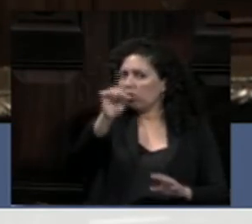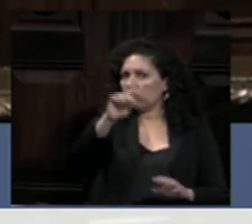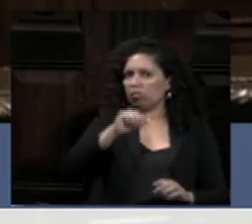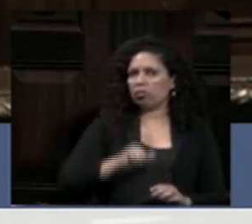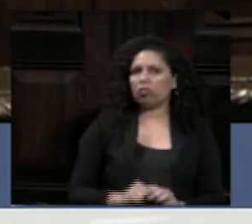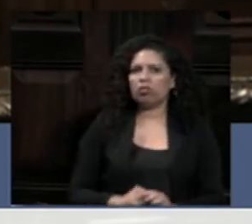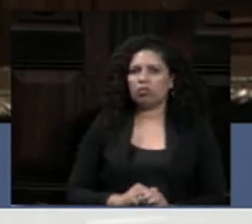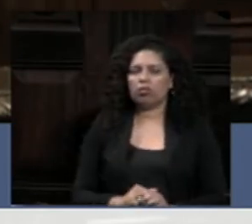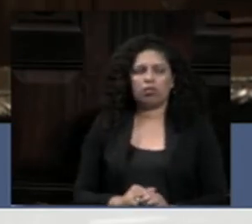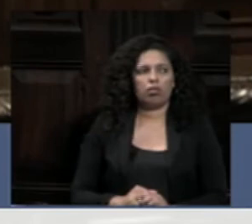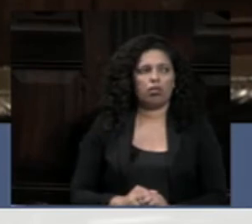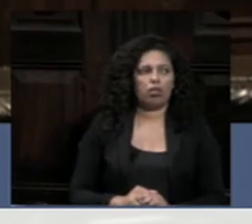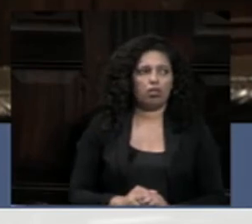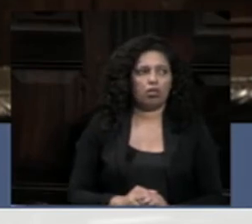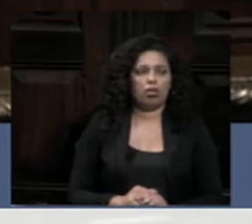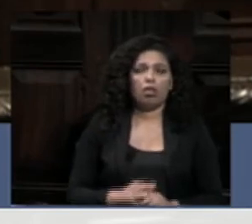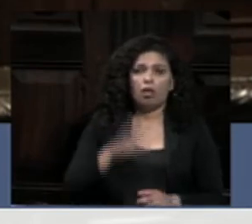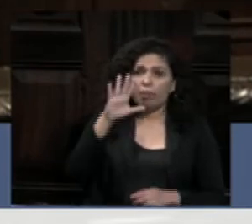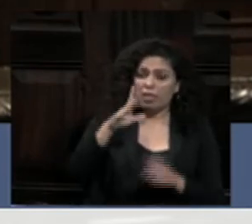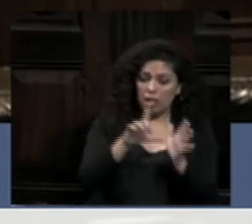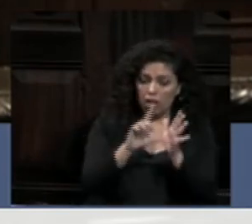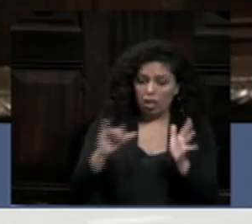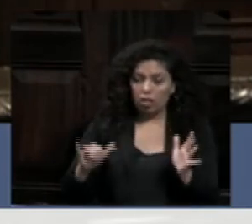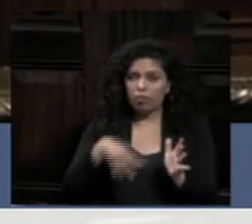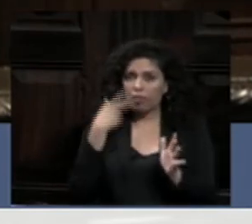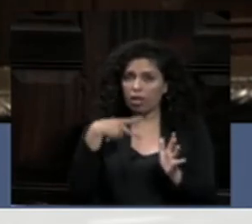está escrito no artigo 1º da lei.